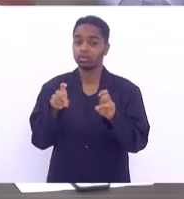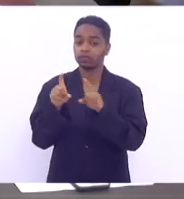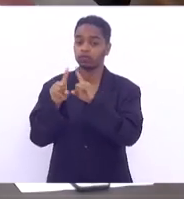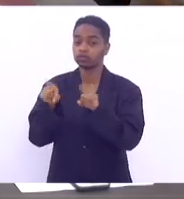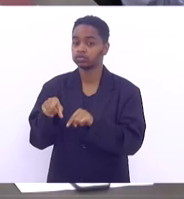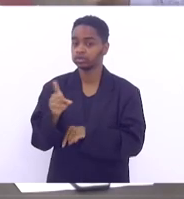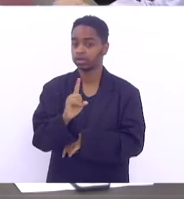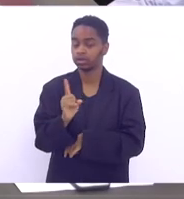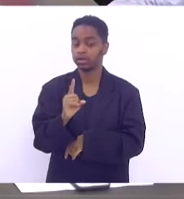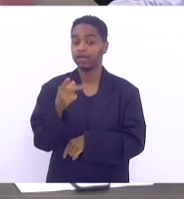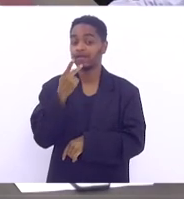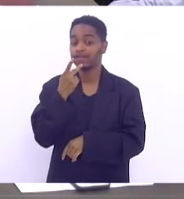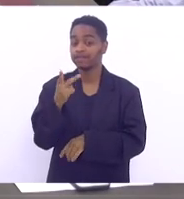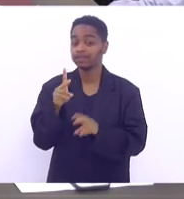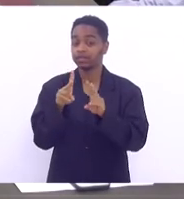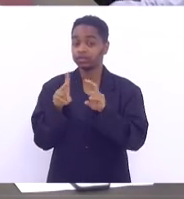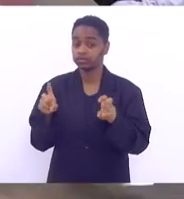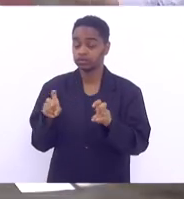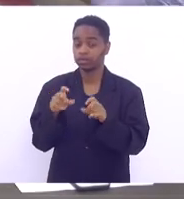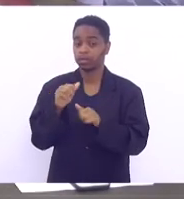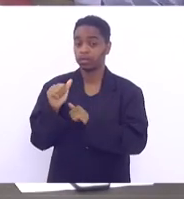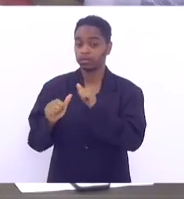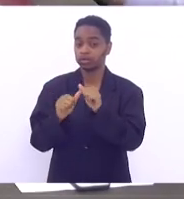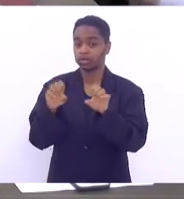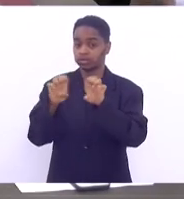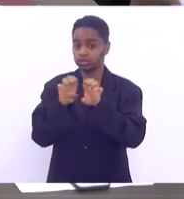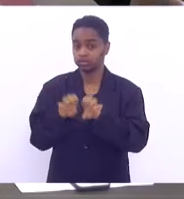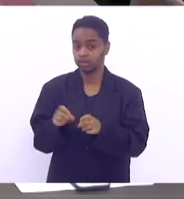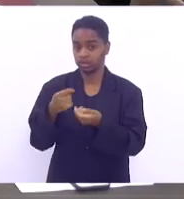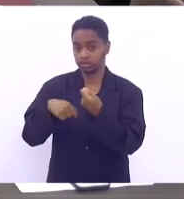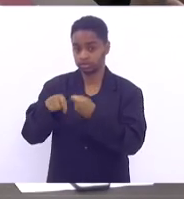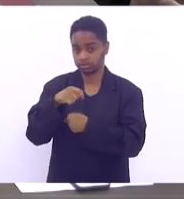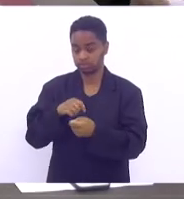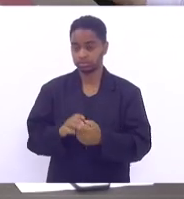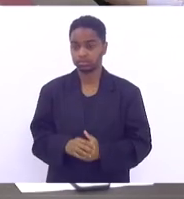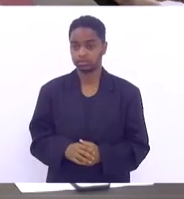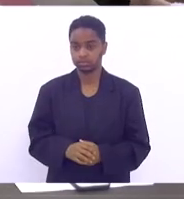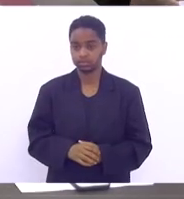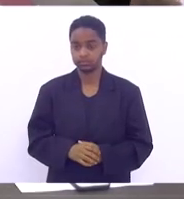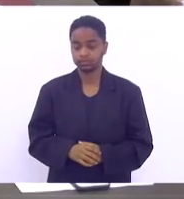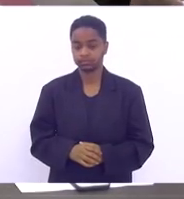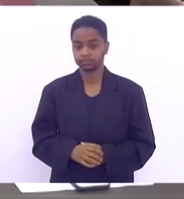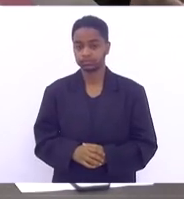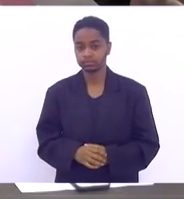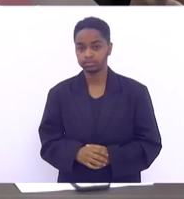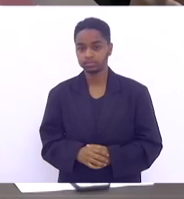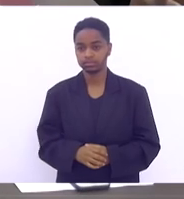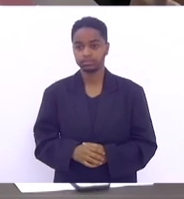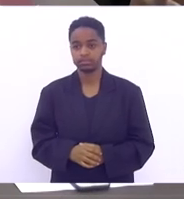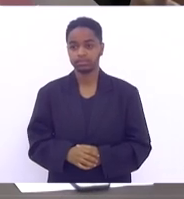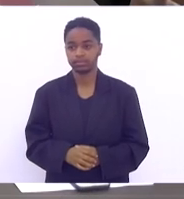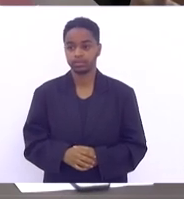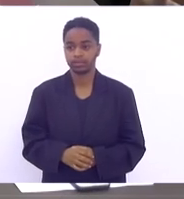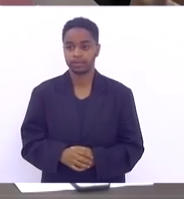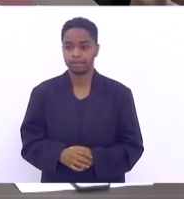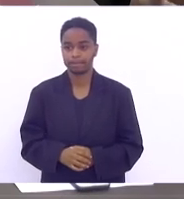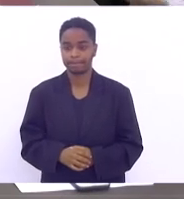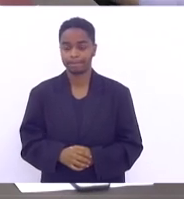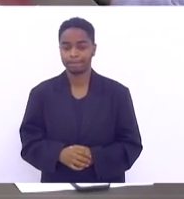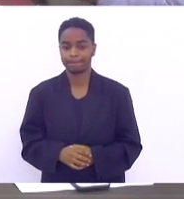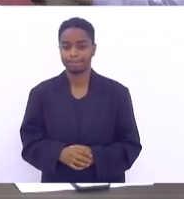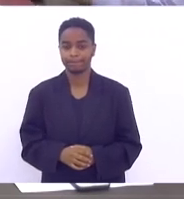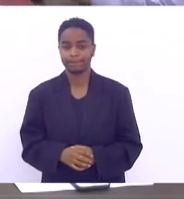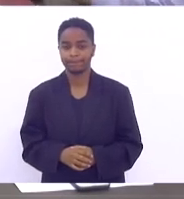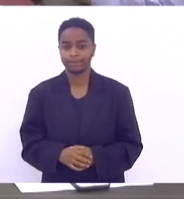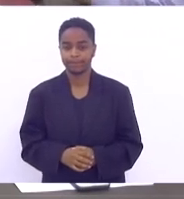fala que nós não podemos mexer na estrutura administrativa. Não faz menção a incremento de despesa com o pessoal, não. Tem deputado razão.